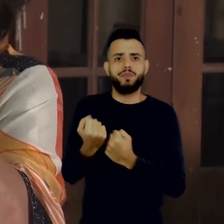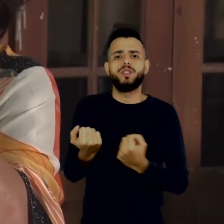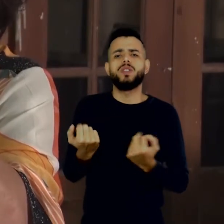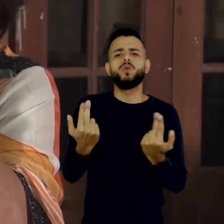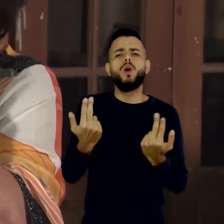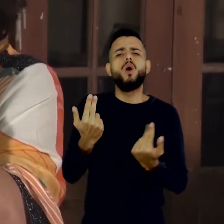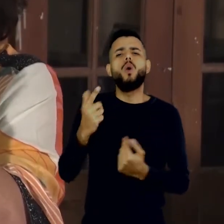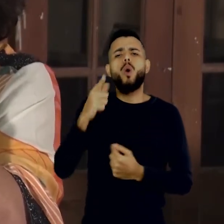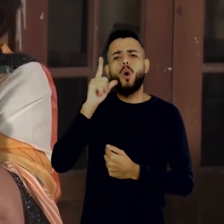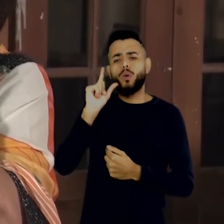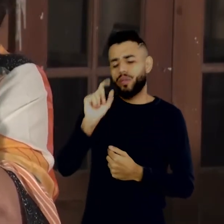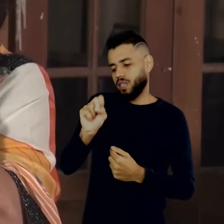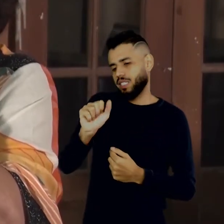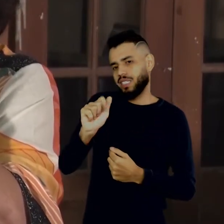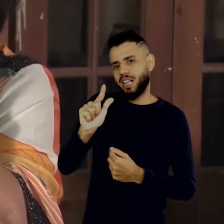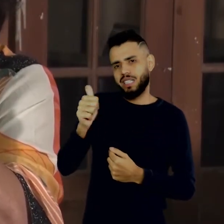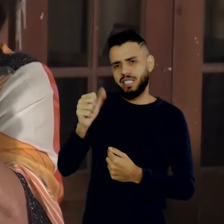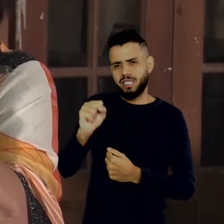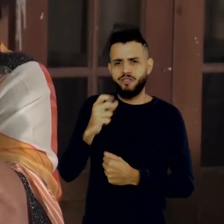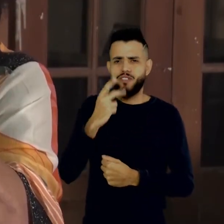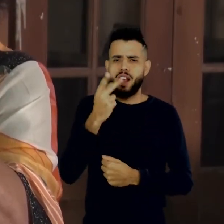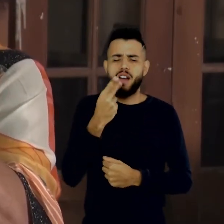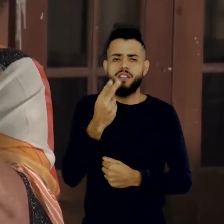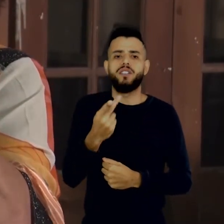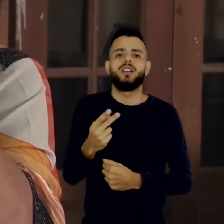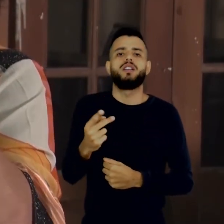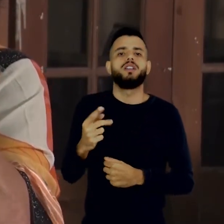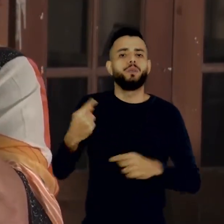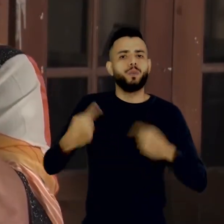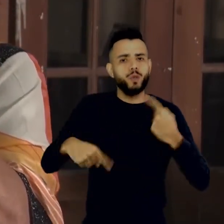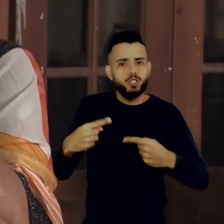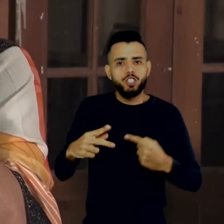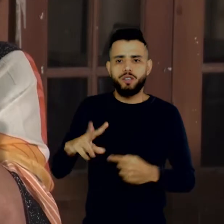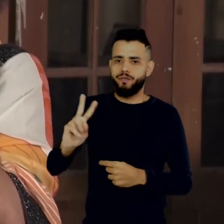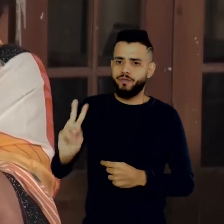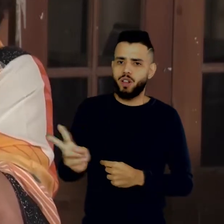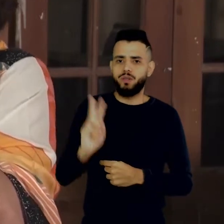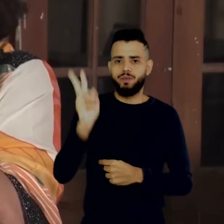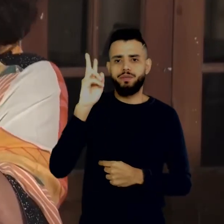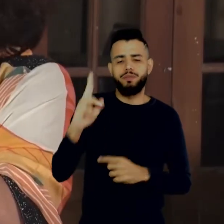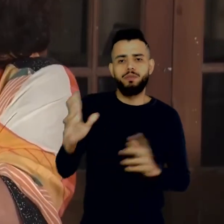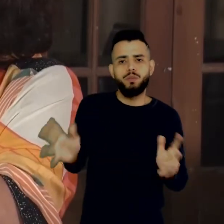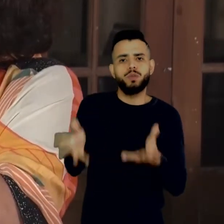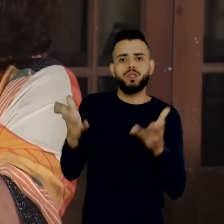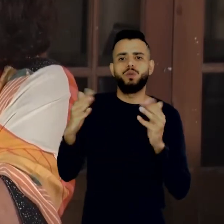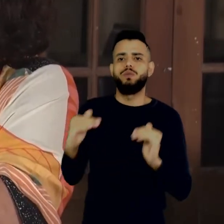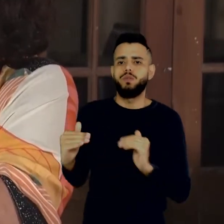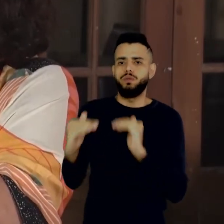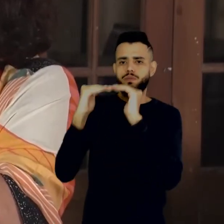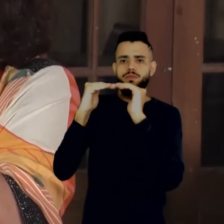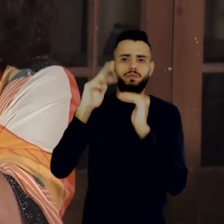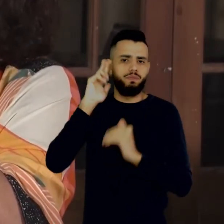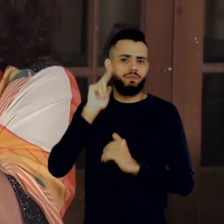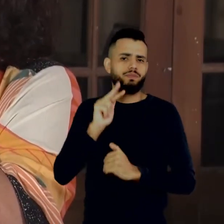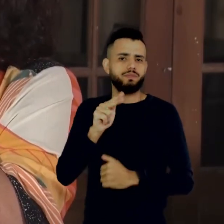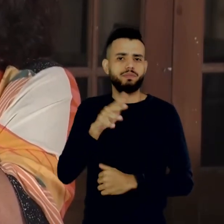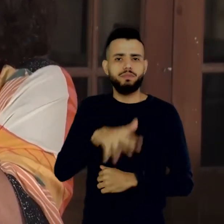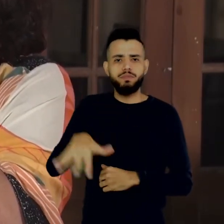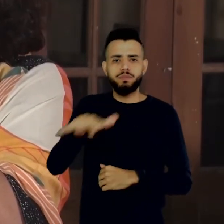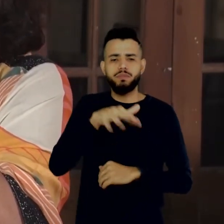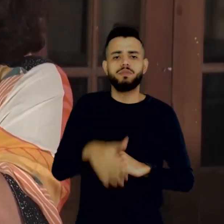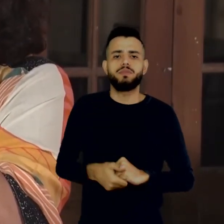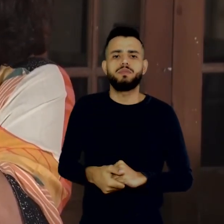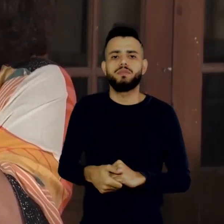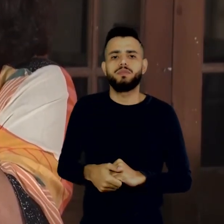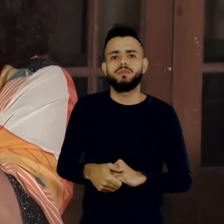falava ontem, né, das políticas valorizativas e de promoção de igualdade racial de uma forma geral.